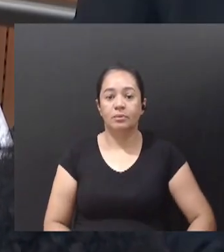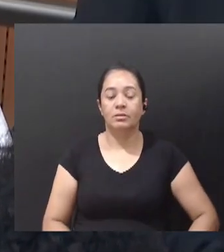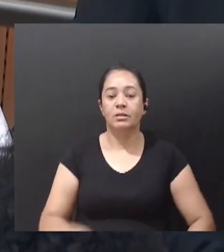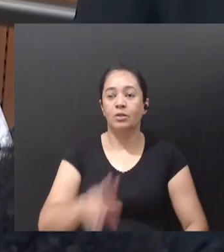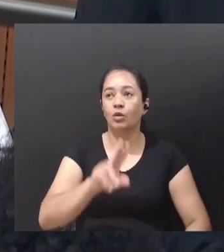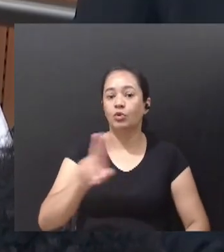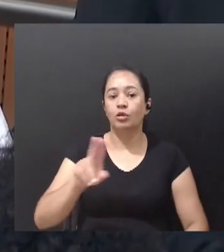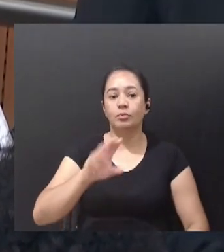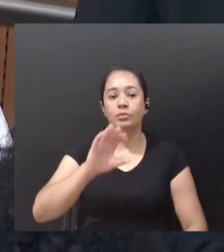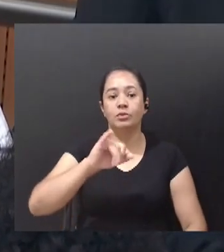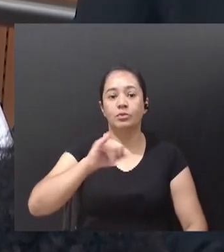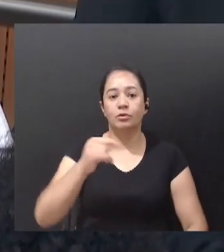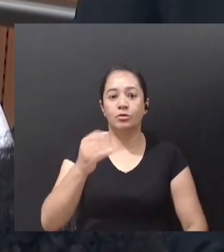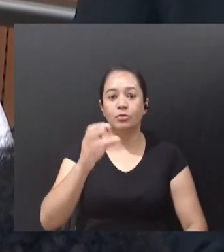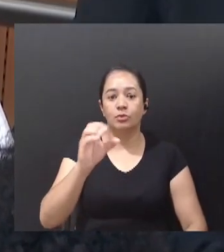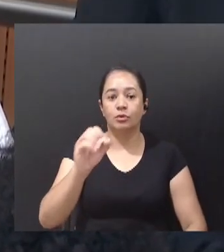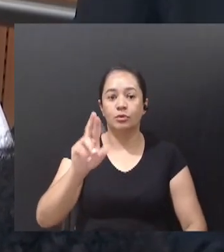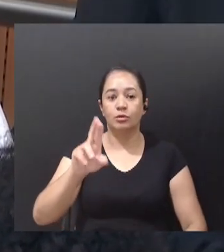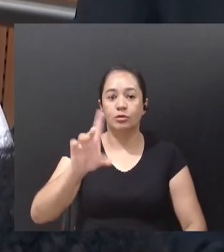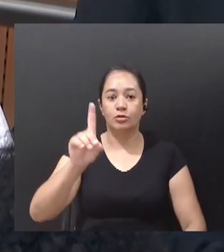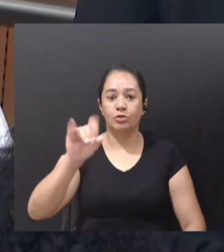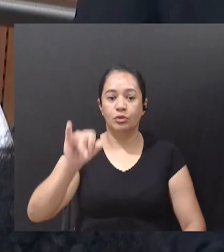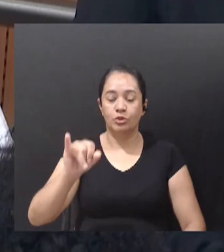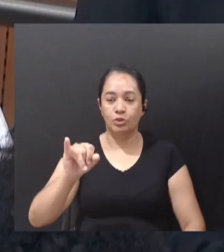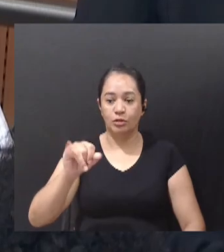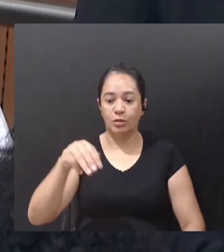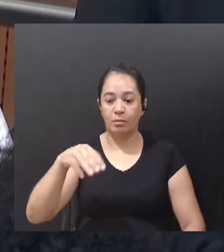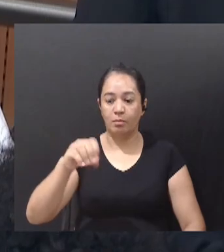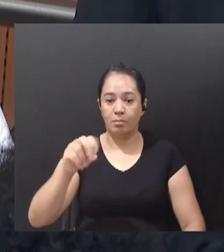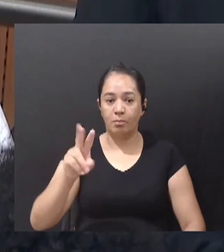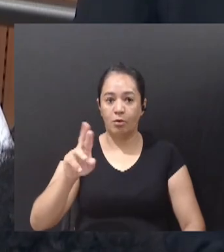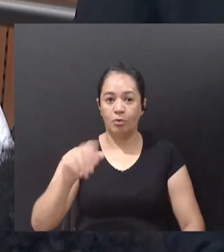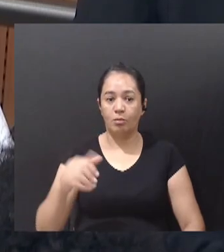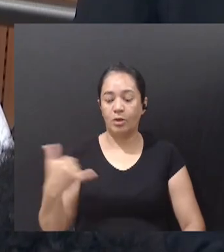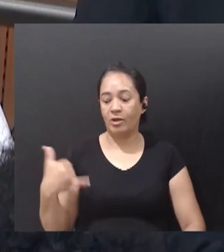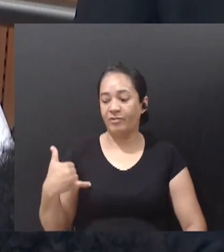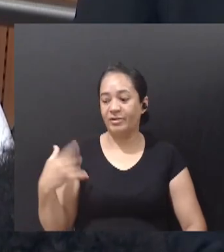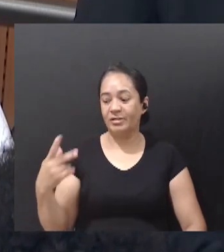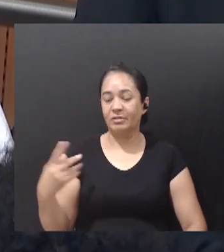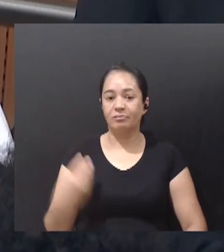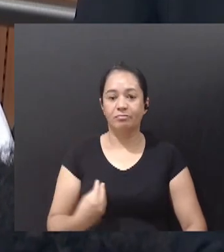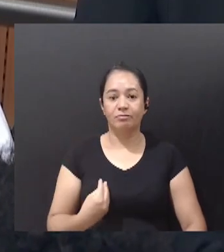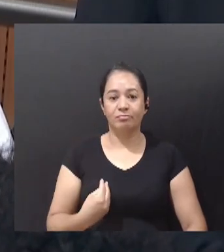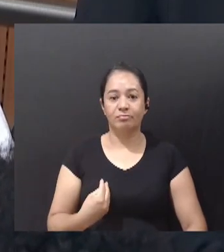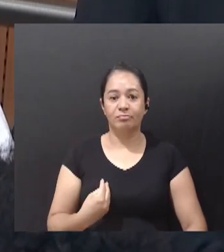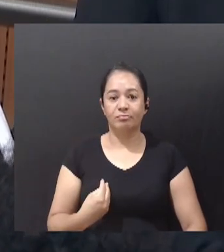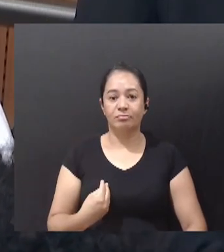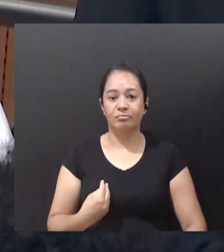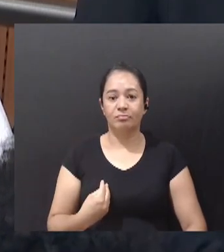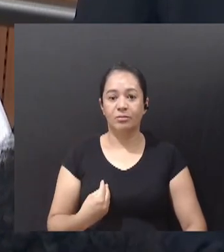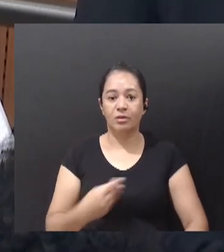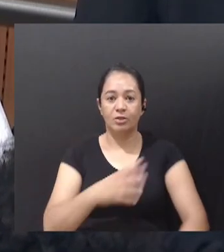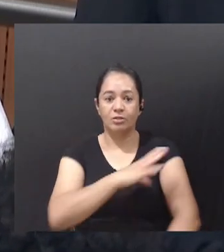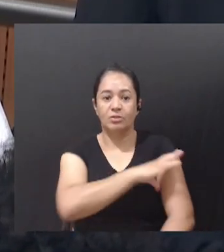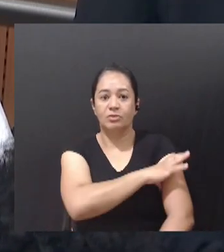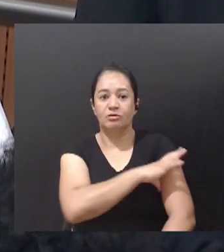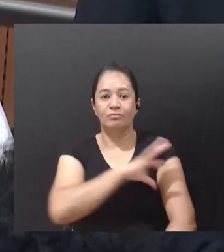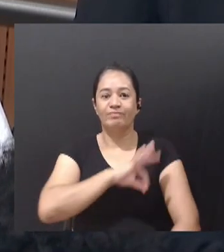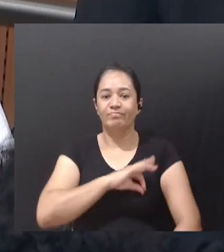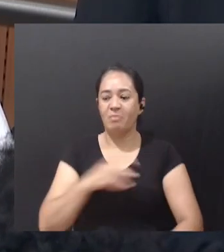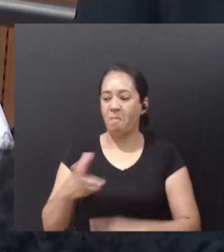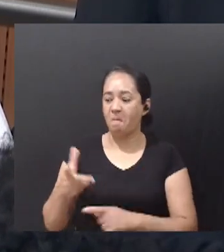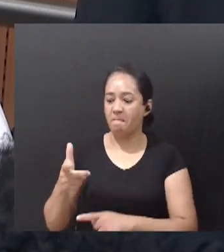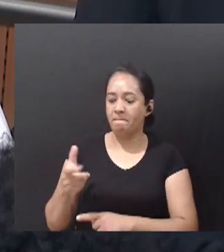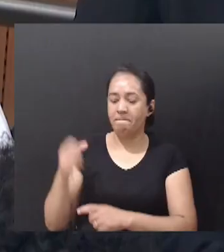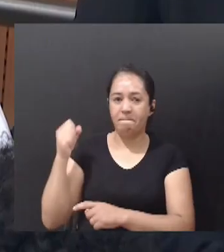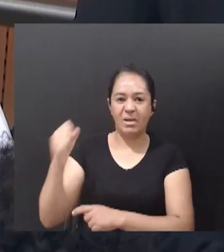adolescente que aos 15 anos teve a sua vida ceifada por um verme, por um guarda municipal aqui de Campinas.